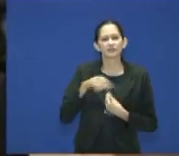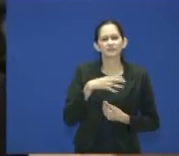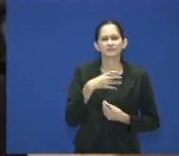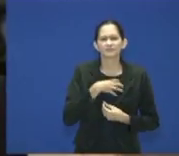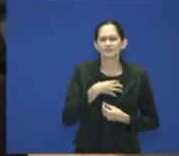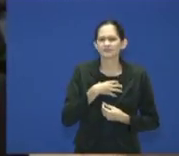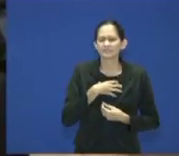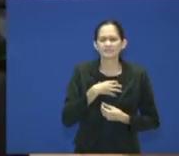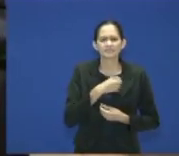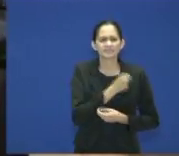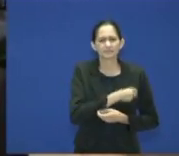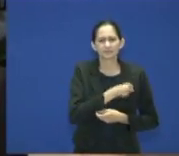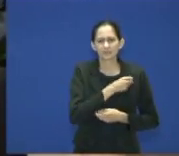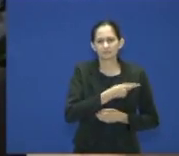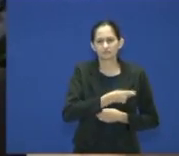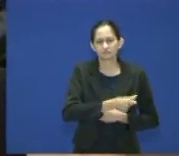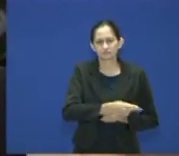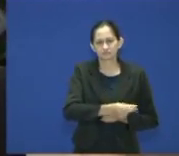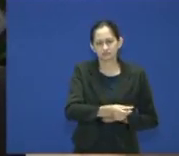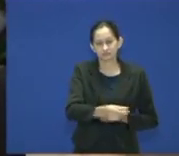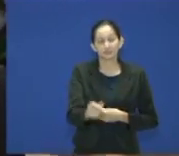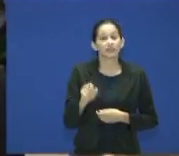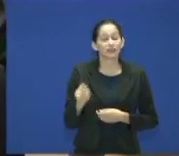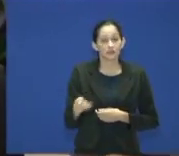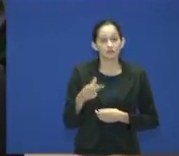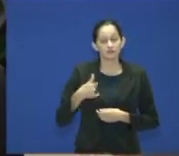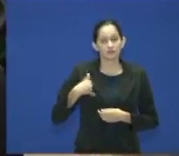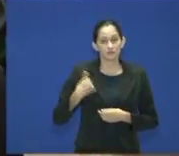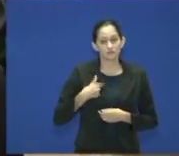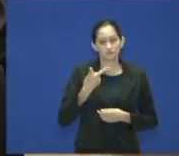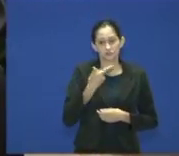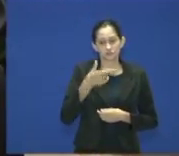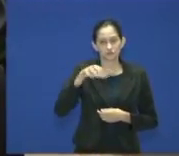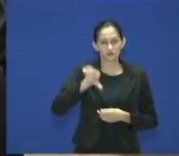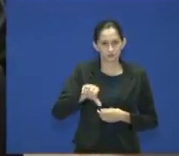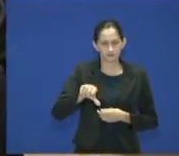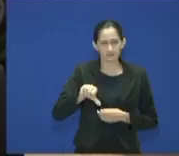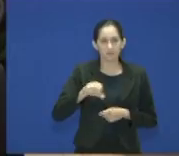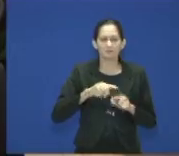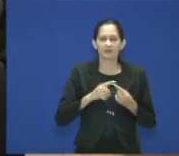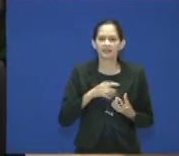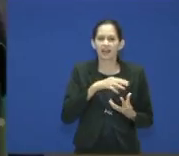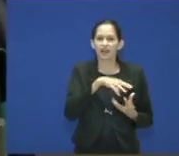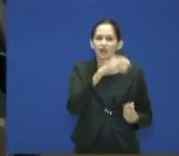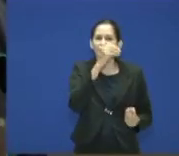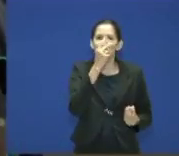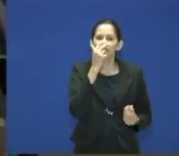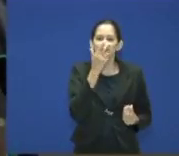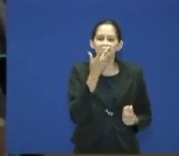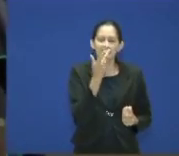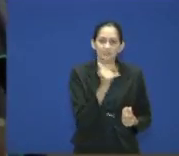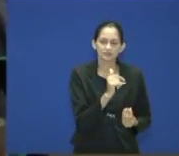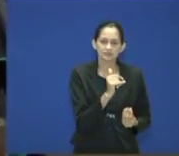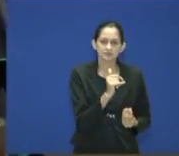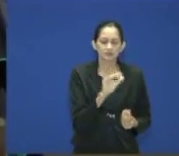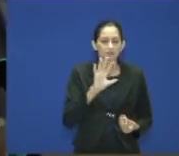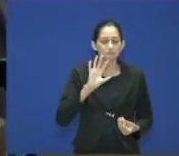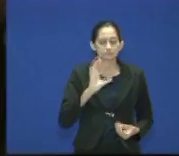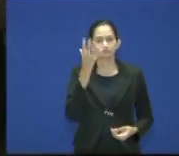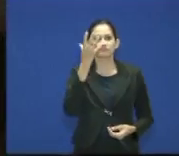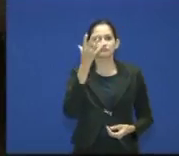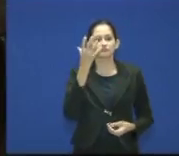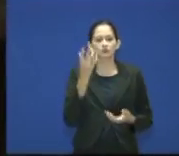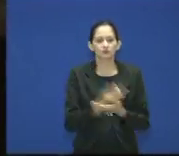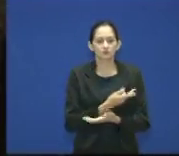saudade. Ele tinha 29 anos de idade e uma alma de menino. E do nada, uma